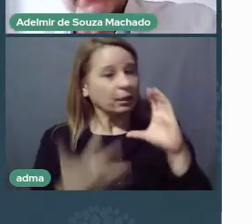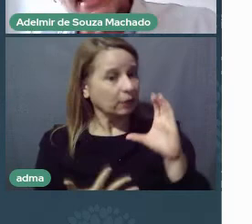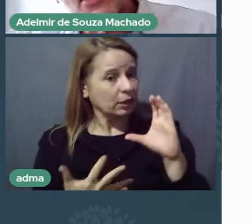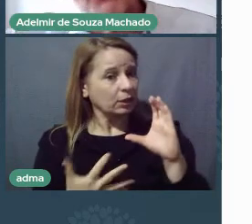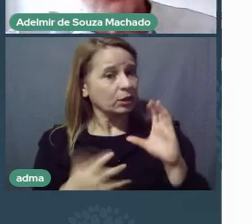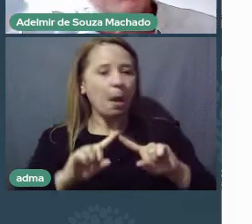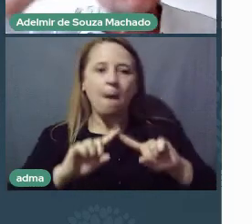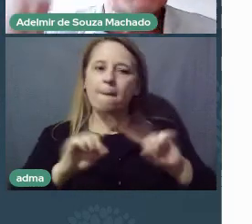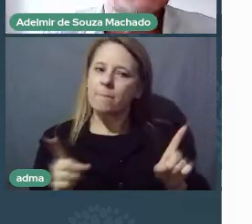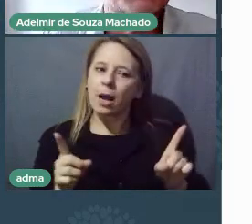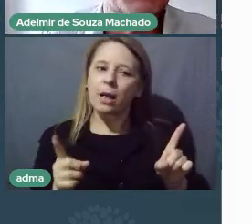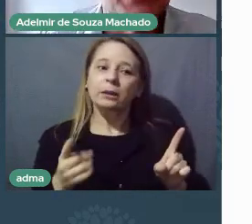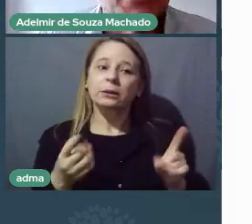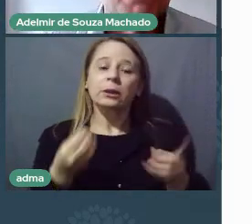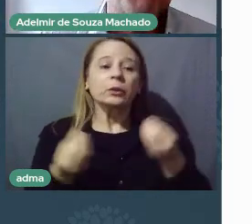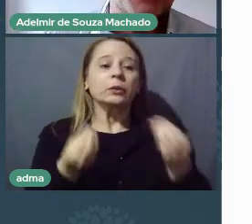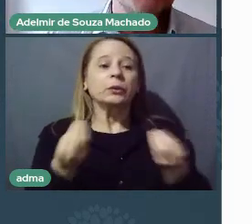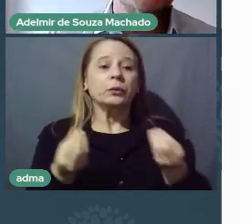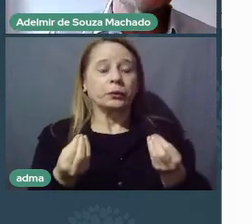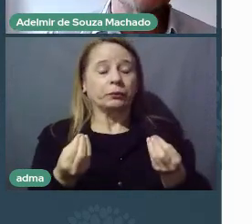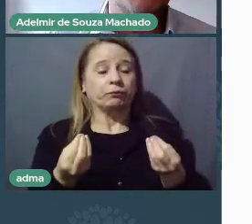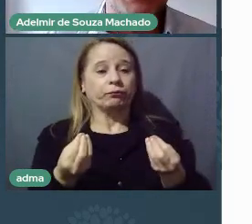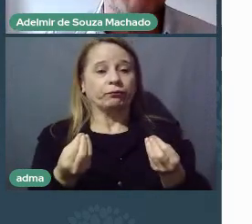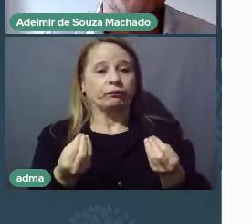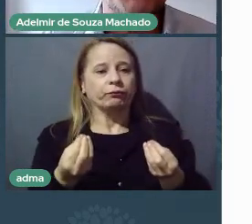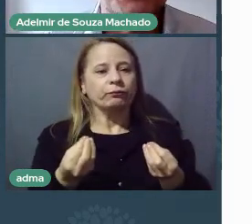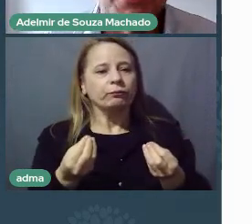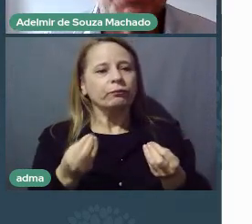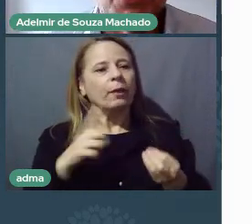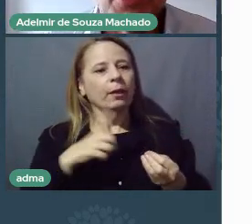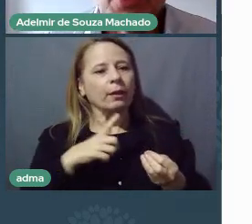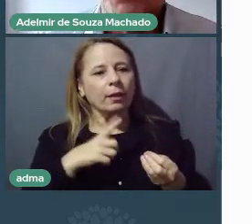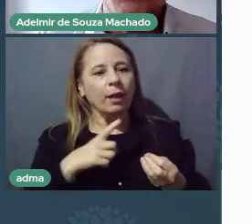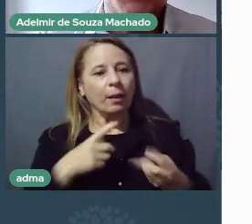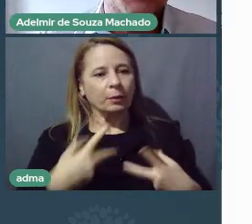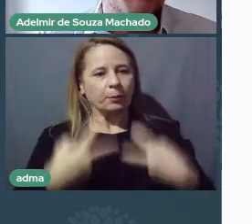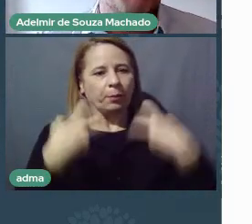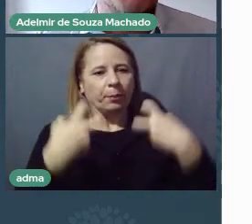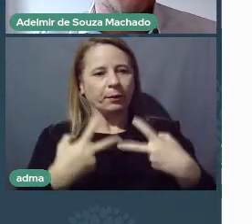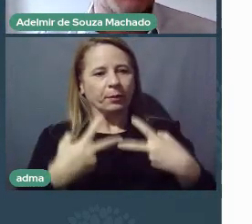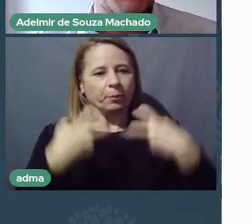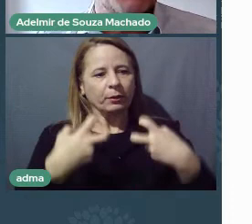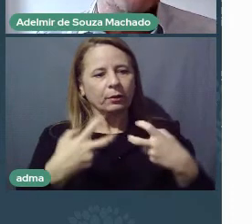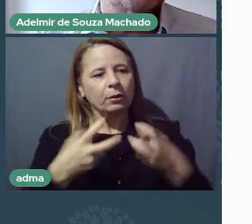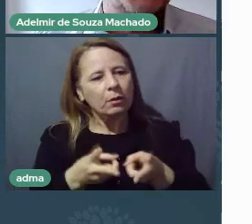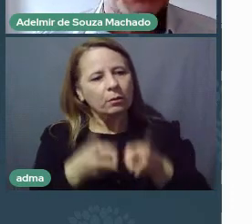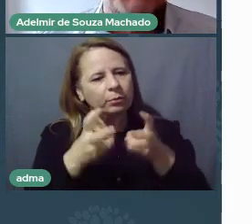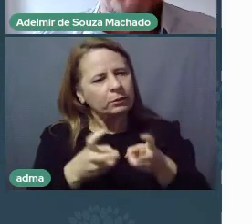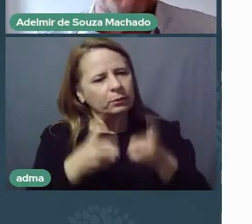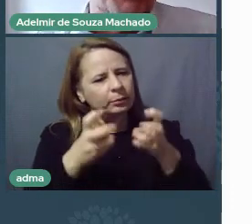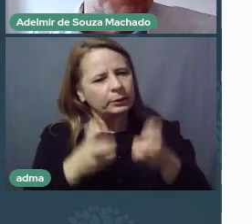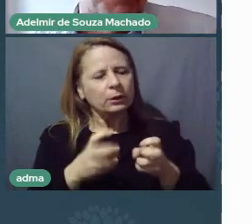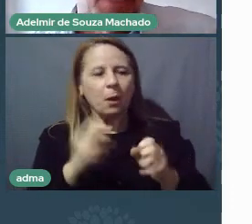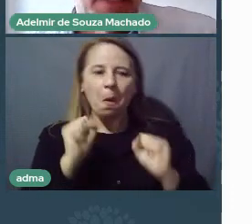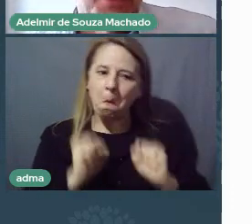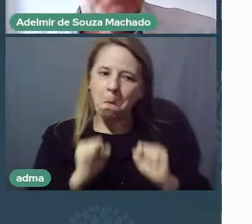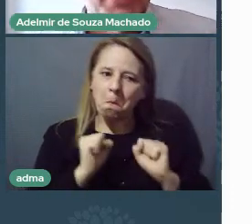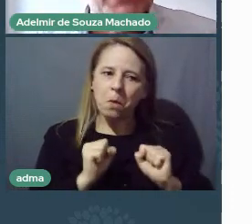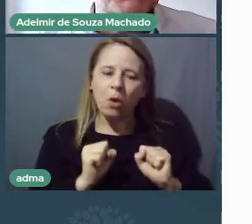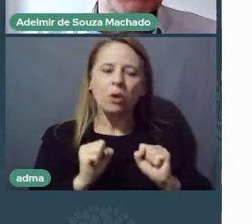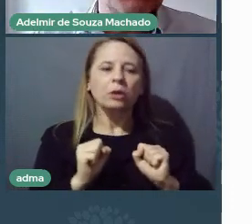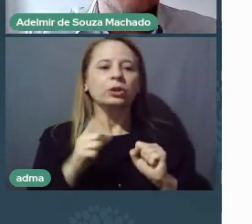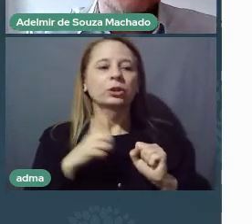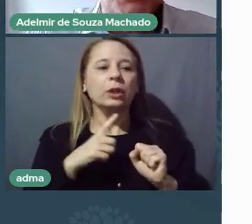tenho que expressar. Em algum momento, esse gene tem que se tornar visível. Ou seja, eu posso ter um gene